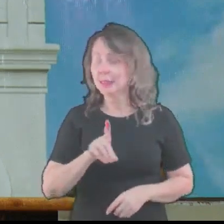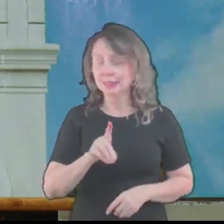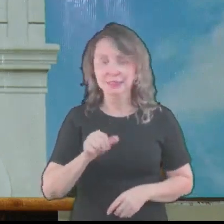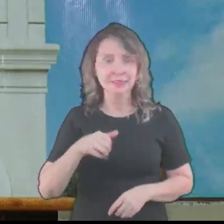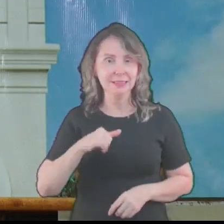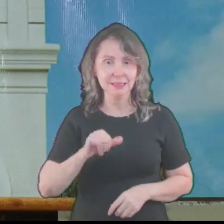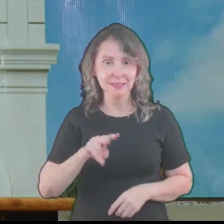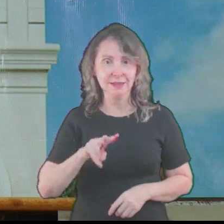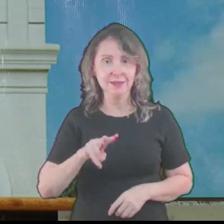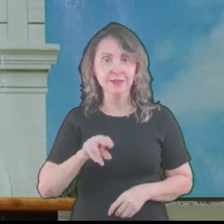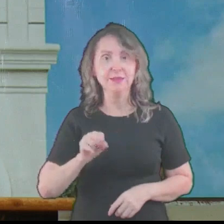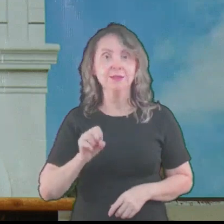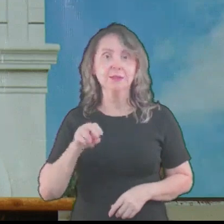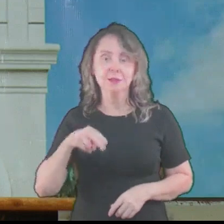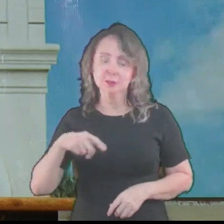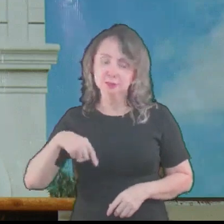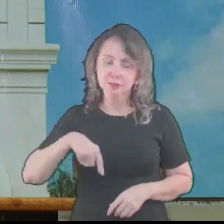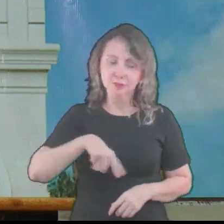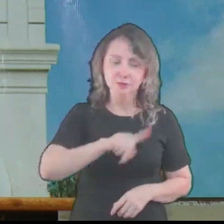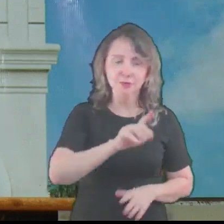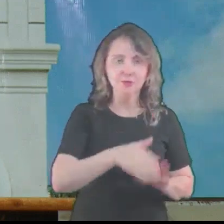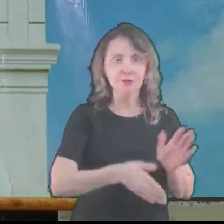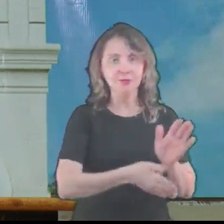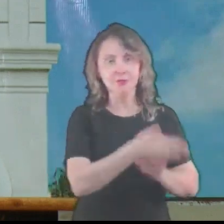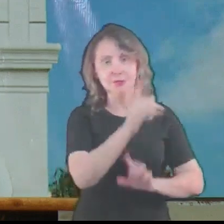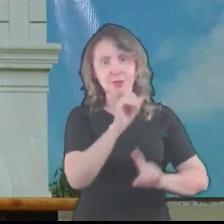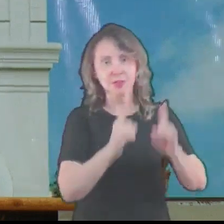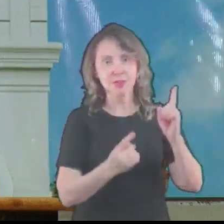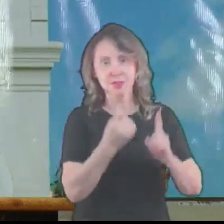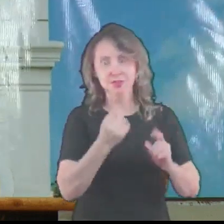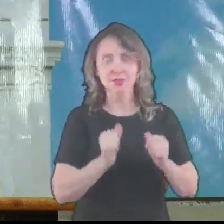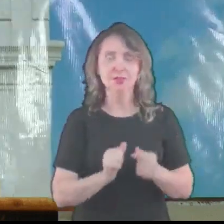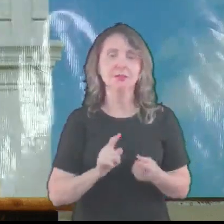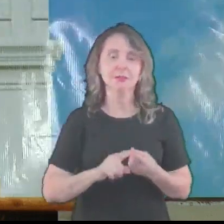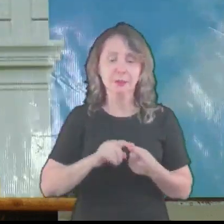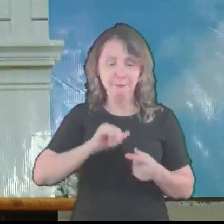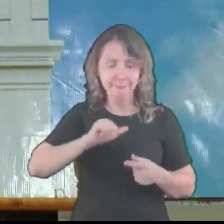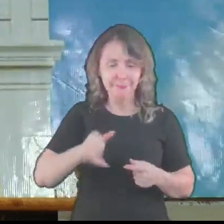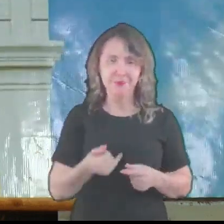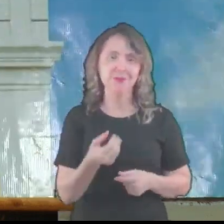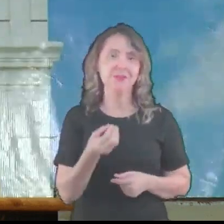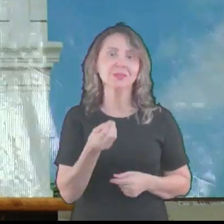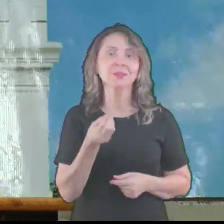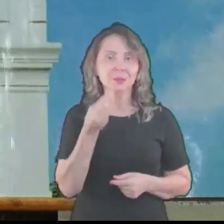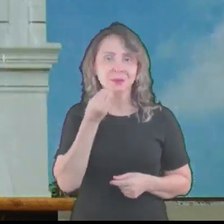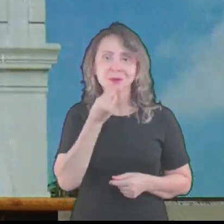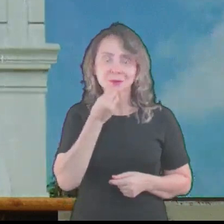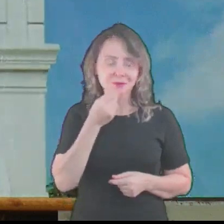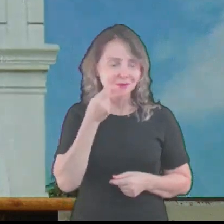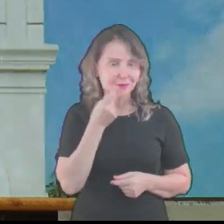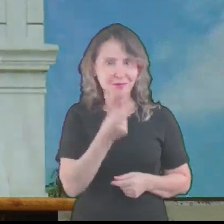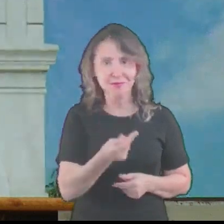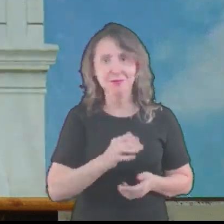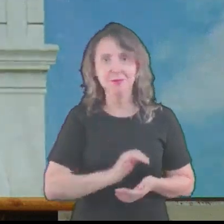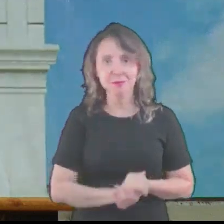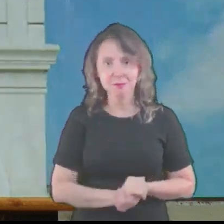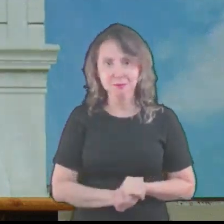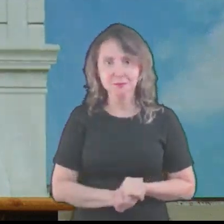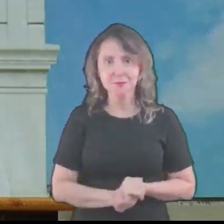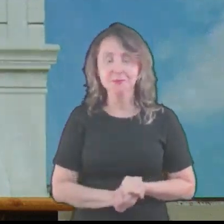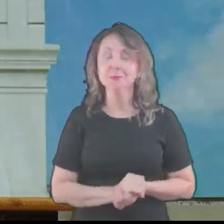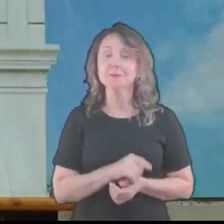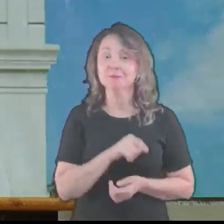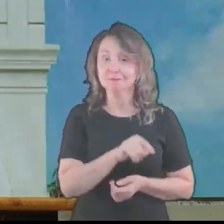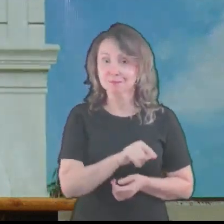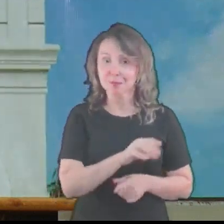e aproveitou o momento para visitá-lo. E no trabalho o Senhor salvou e batizou com o